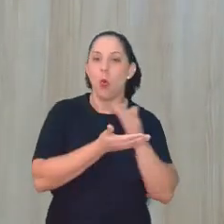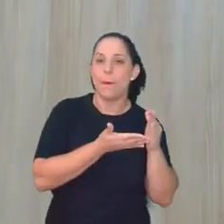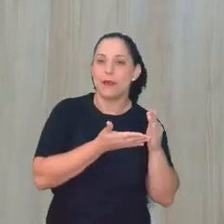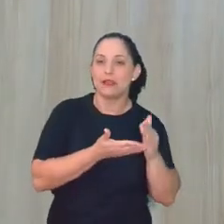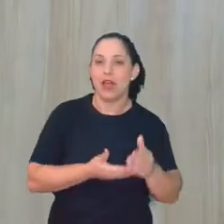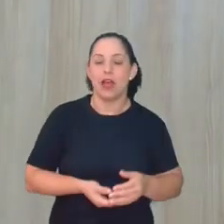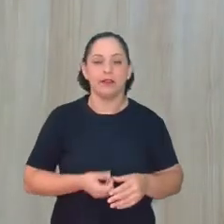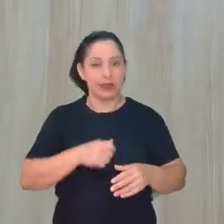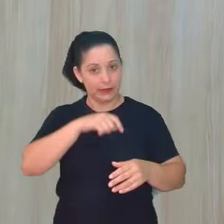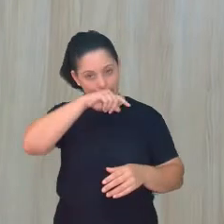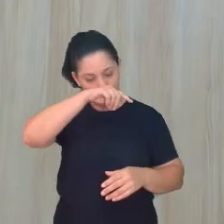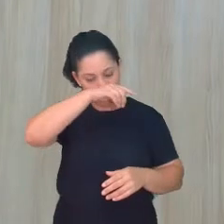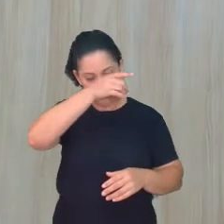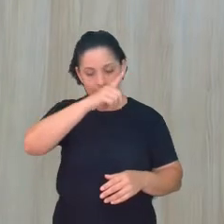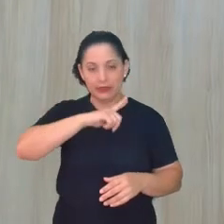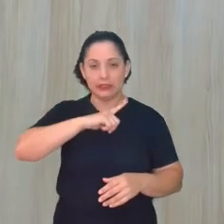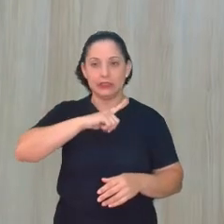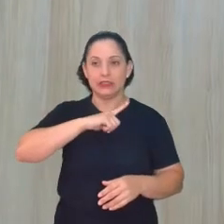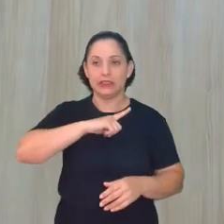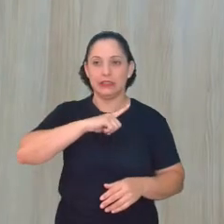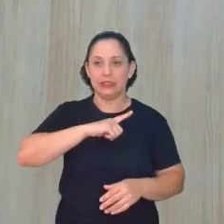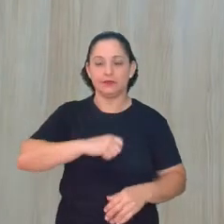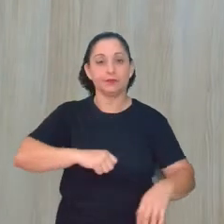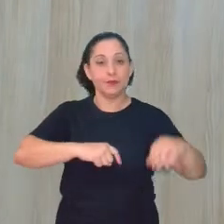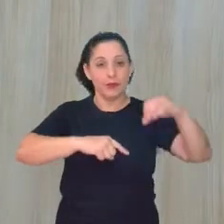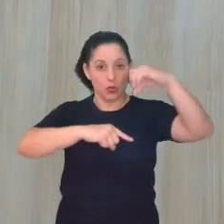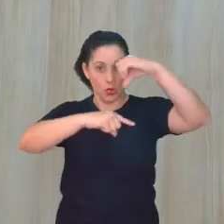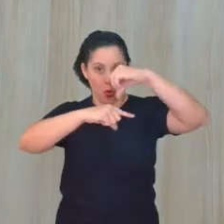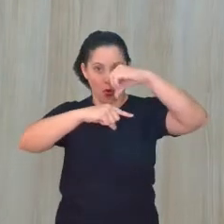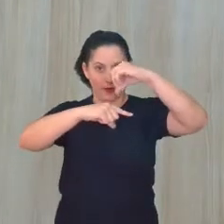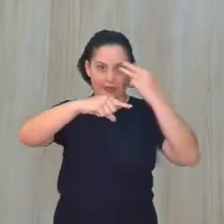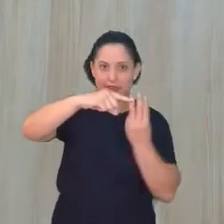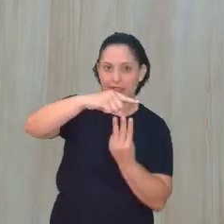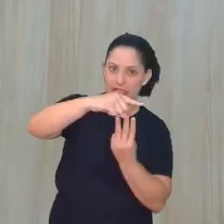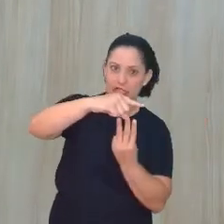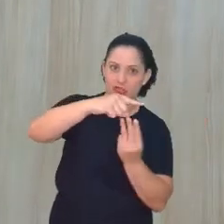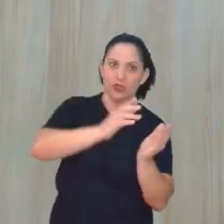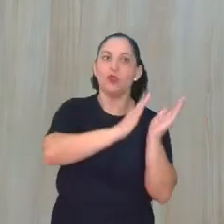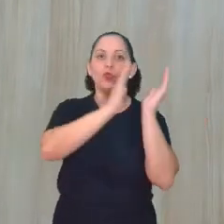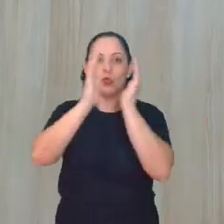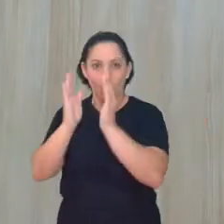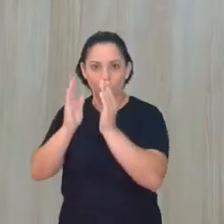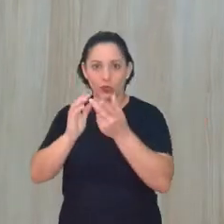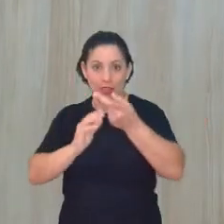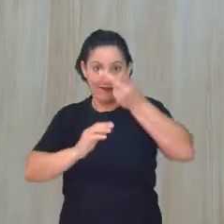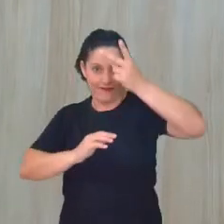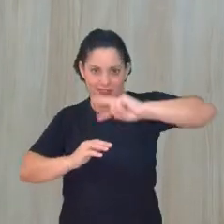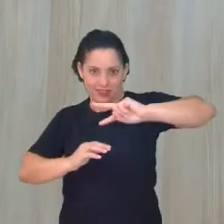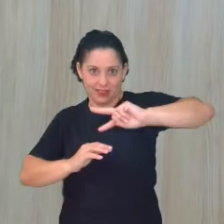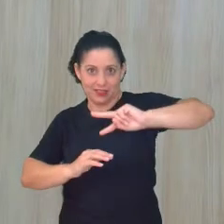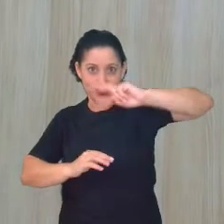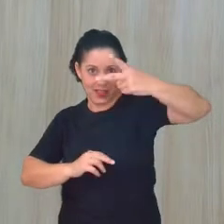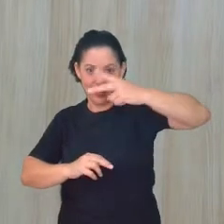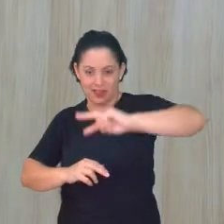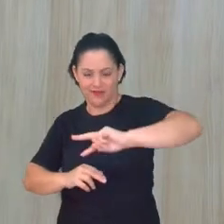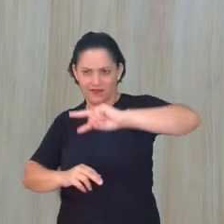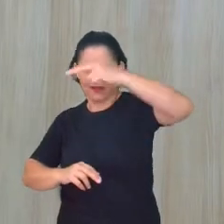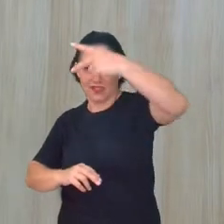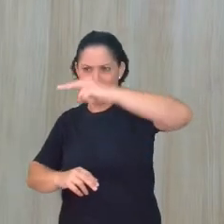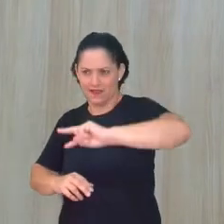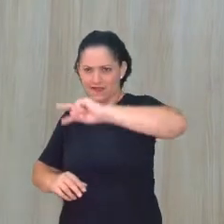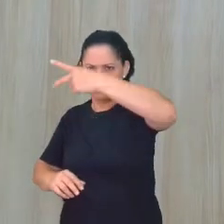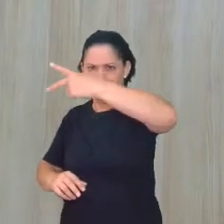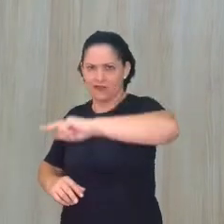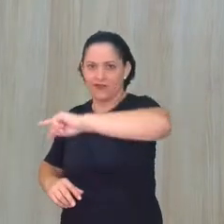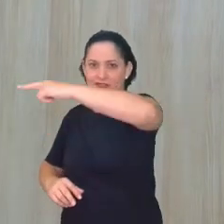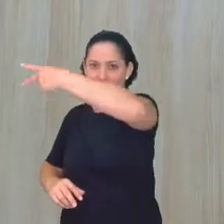dividindo o 9 pelo 3, nos outros você ia ter que dividir o 18 por 6, o 27 por 9 e o